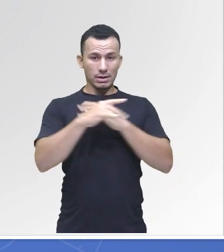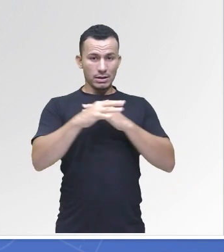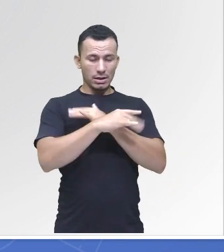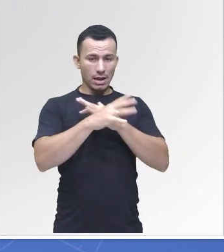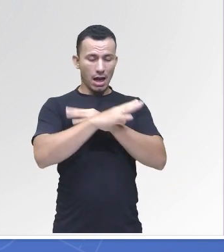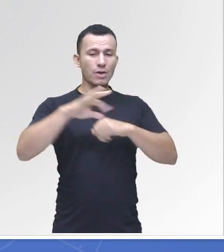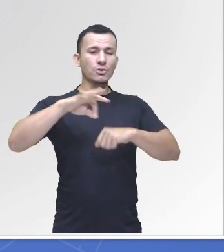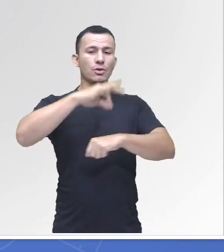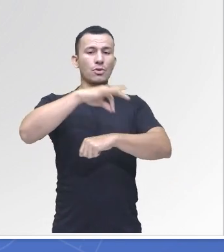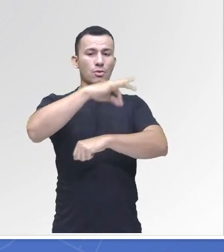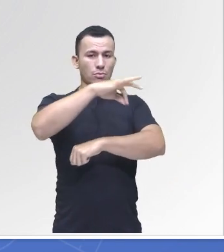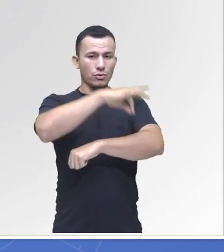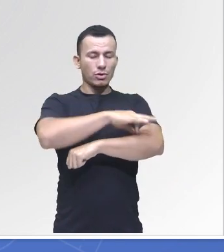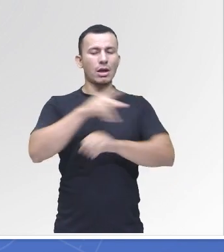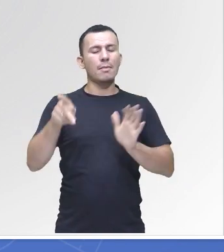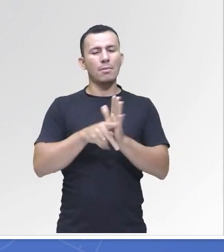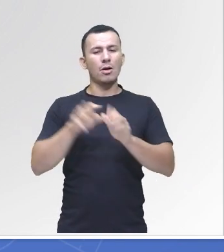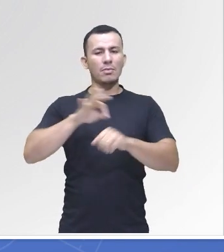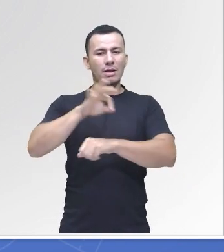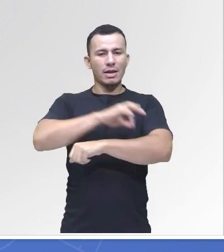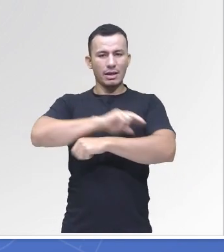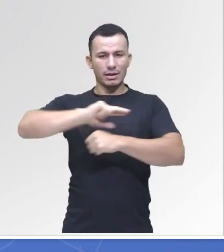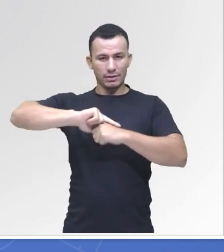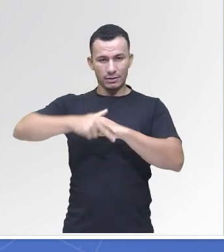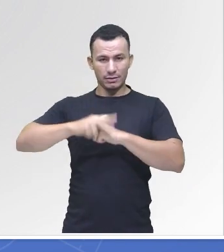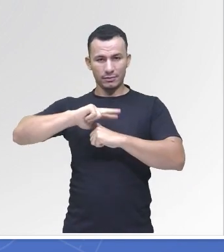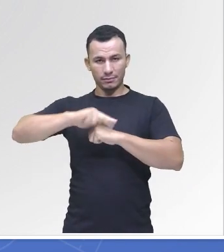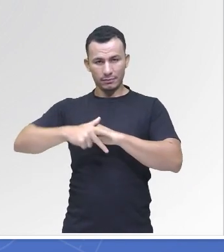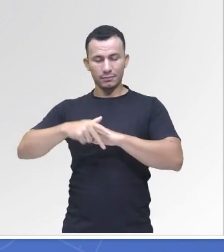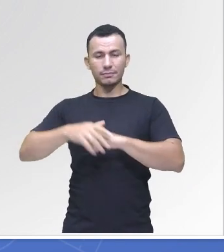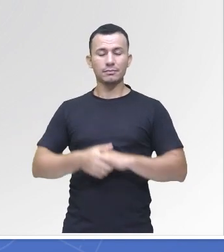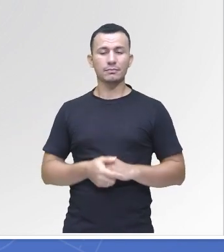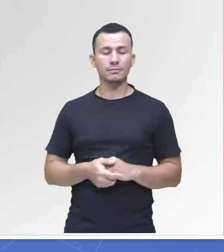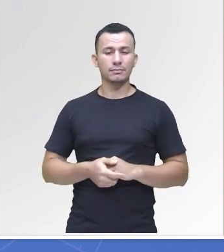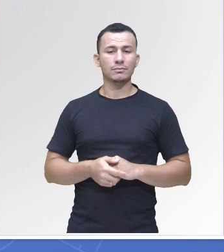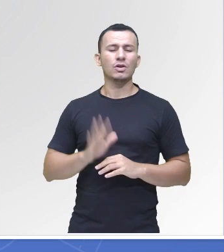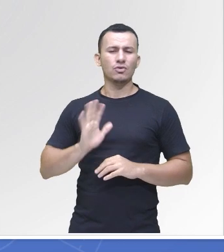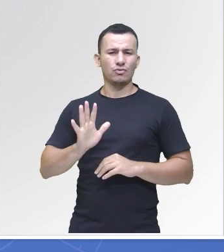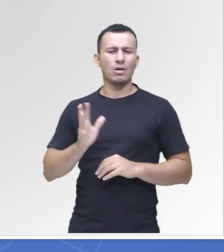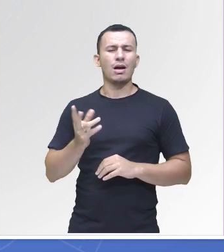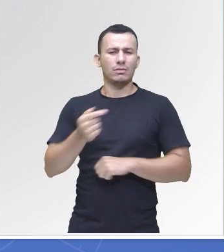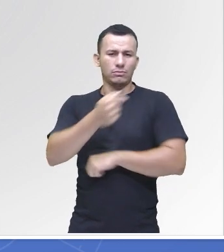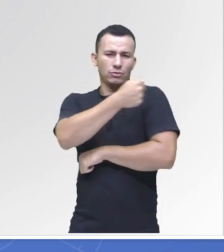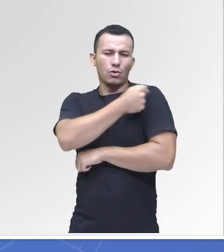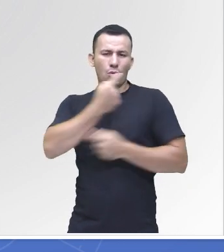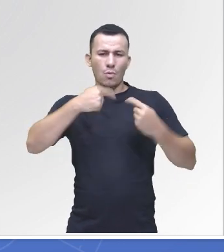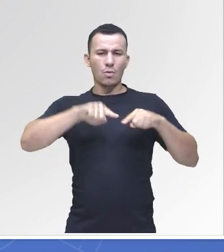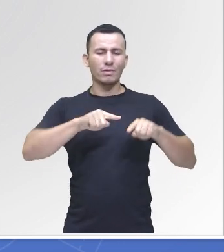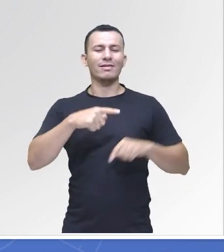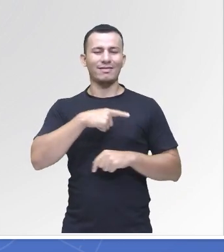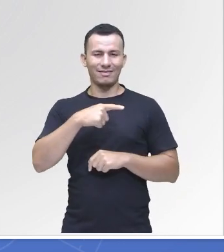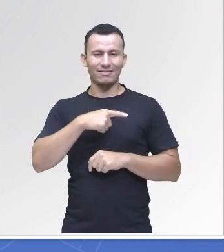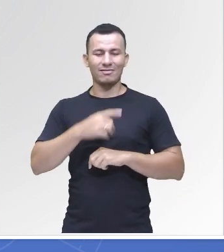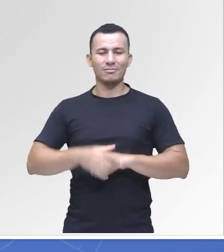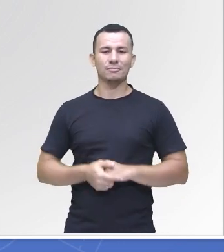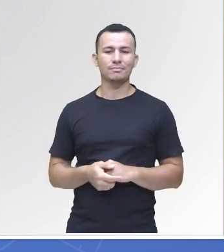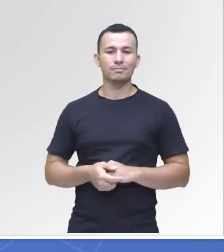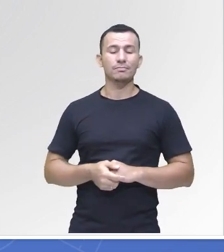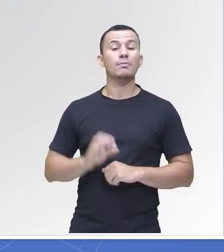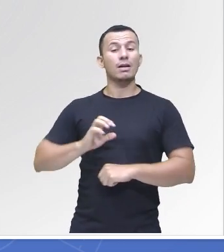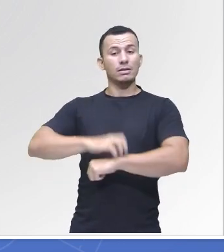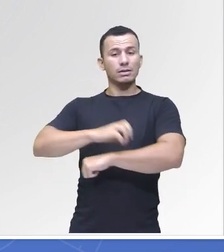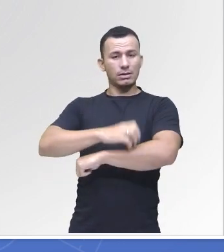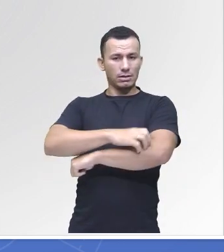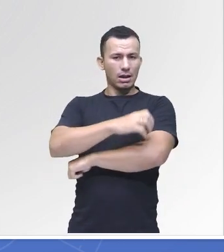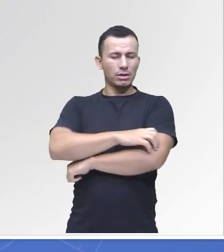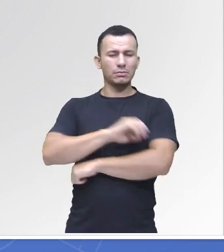que transmite é o Aedes aegypti também. E nesse caso, já existe a vacina, tá bom? O sarampo,